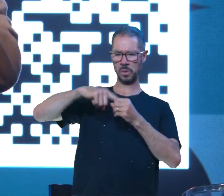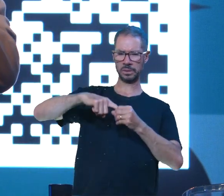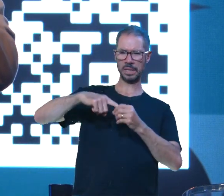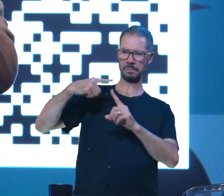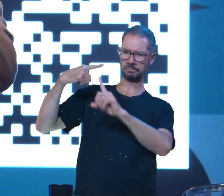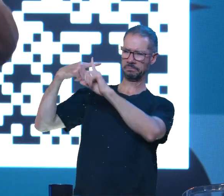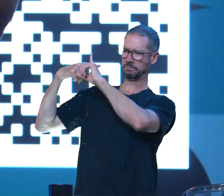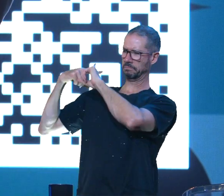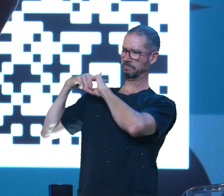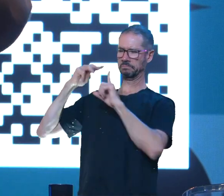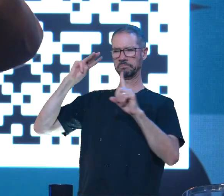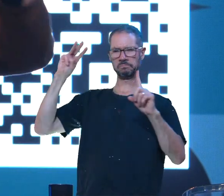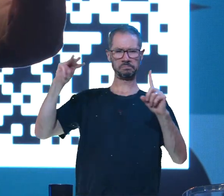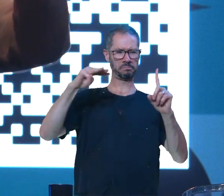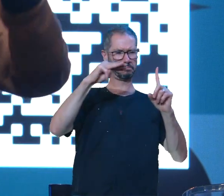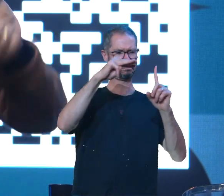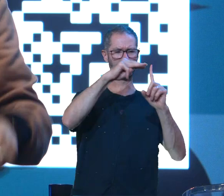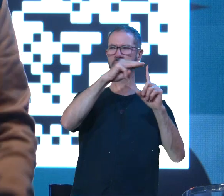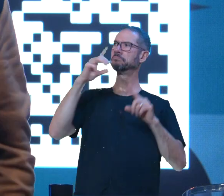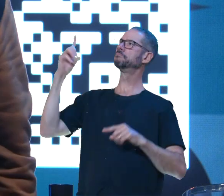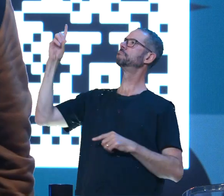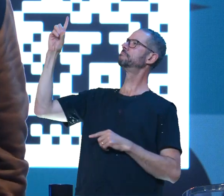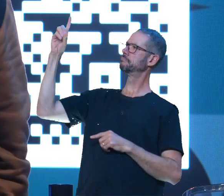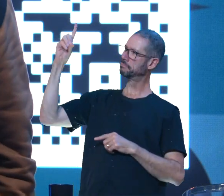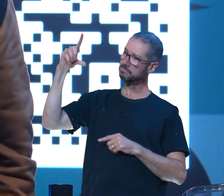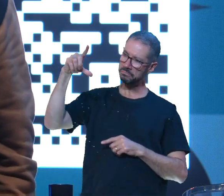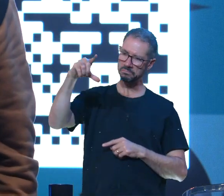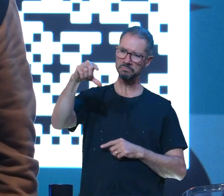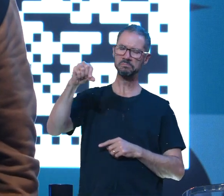da missão e do chamado que Deus tem para cada um aqui.